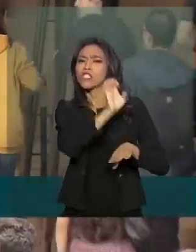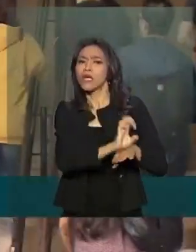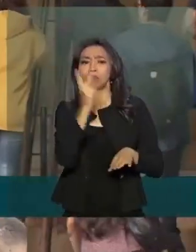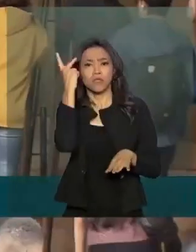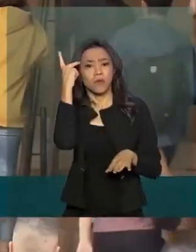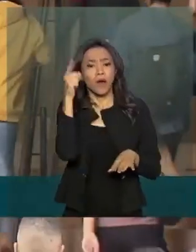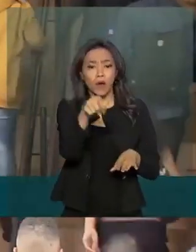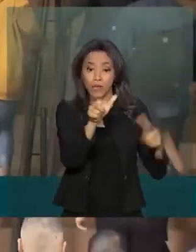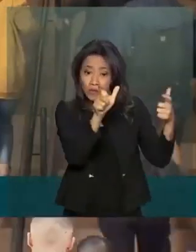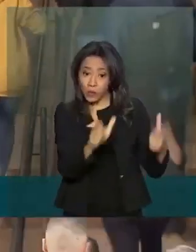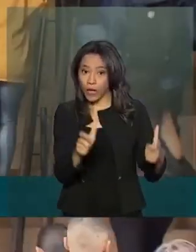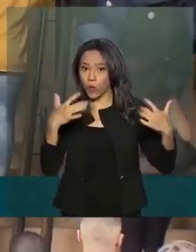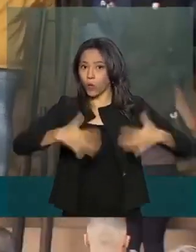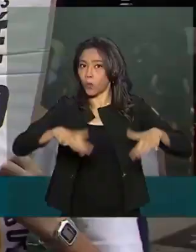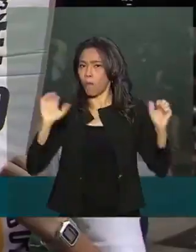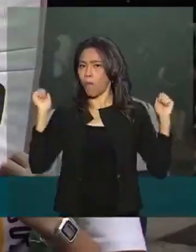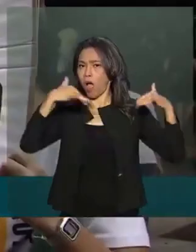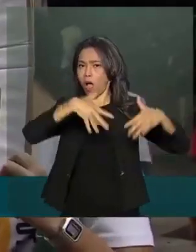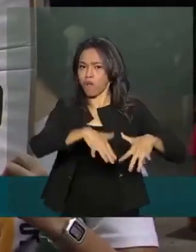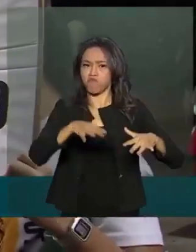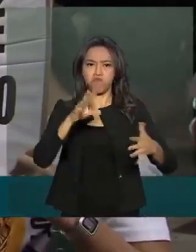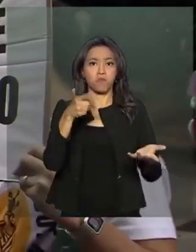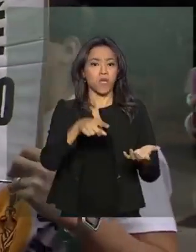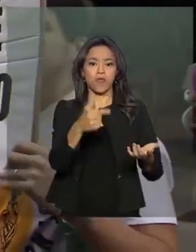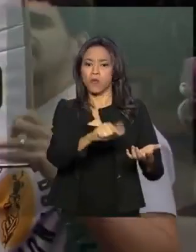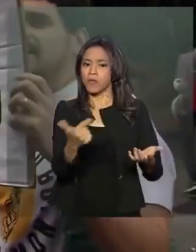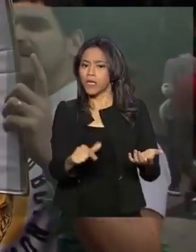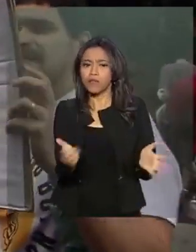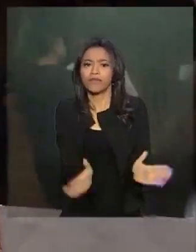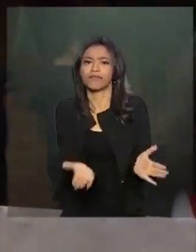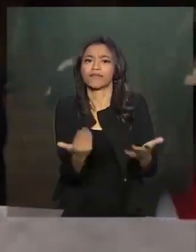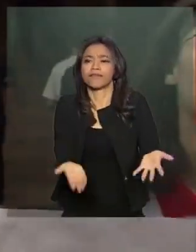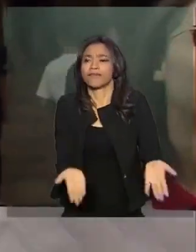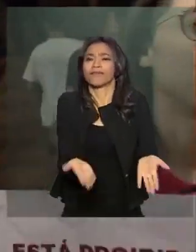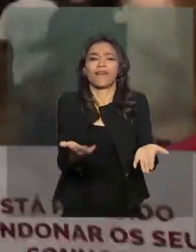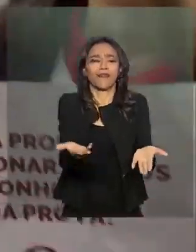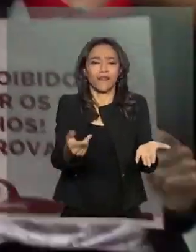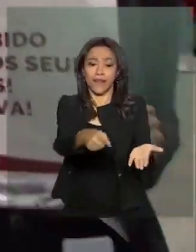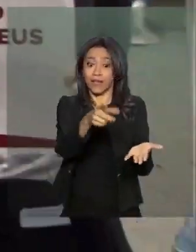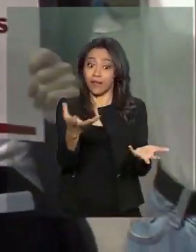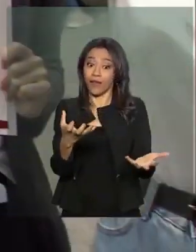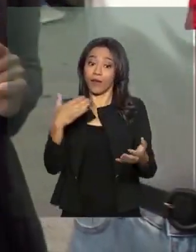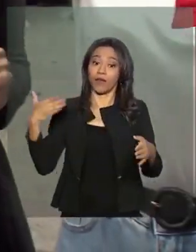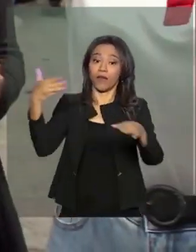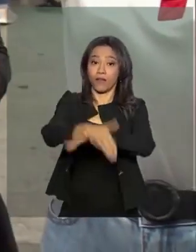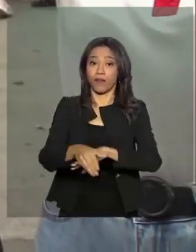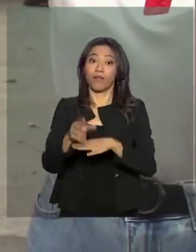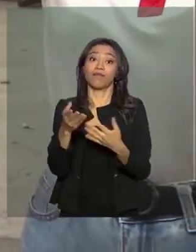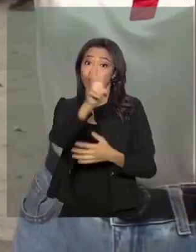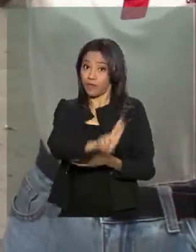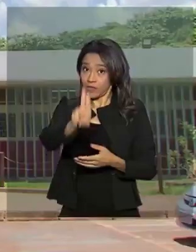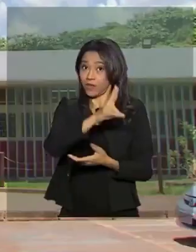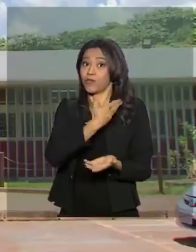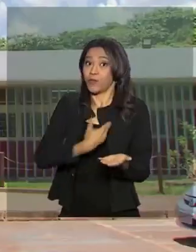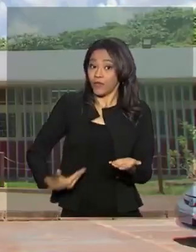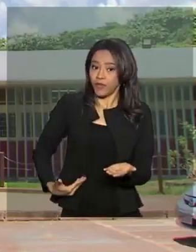tiveram o gabarito trocado foi considerada para readequação das notas de todos os outros candidatos no enem